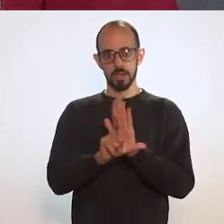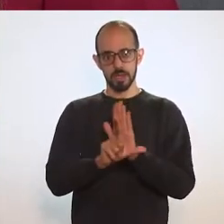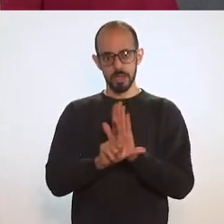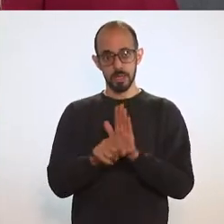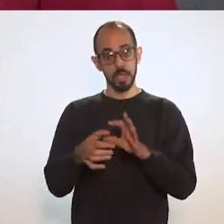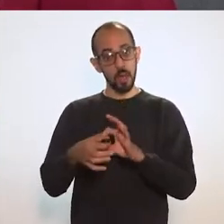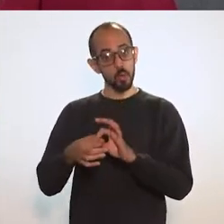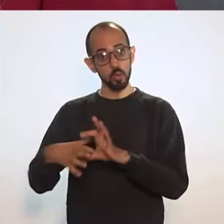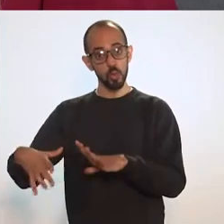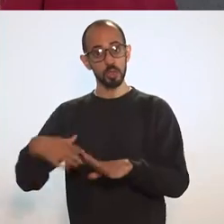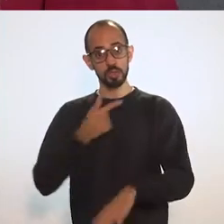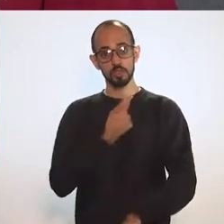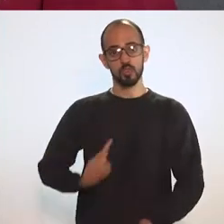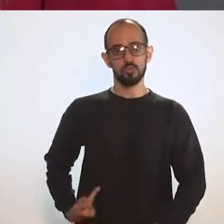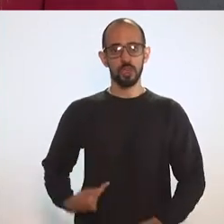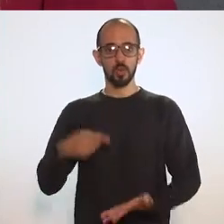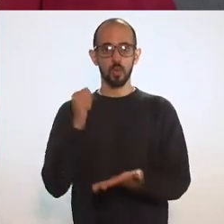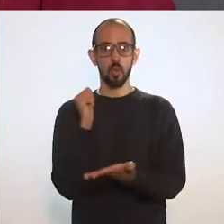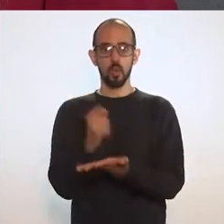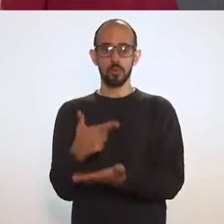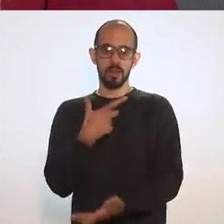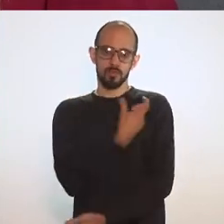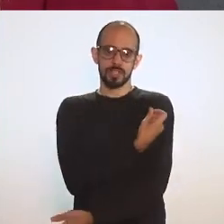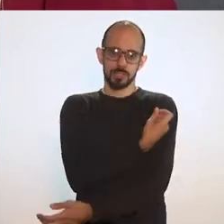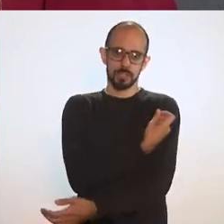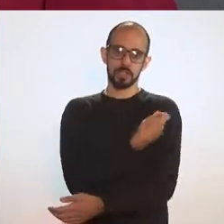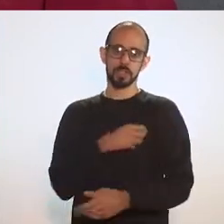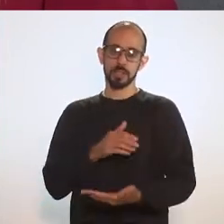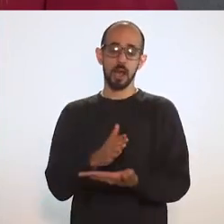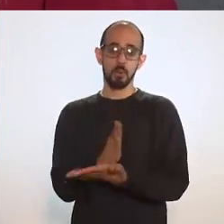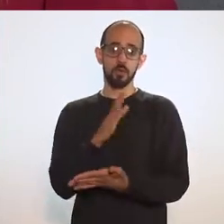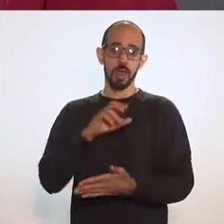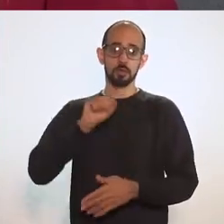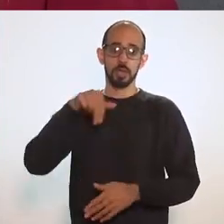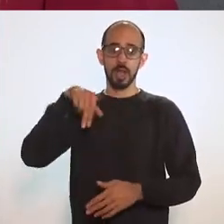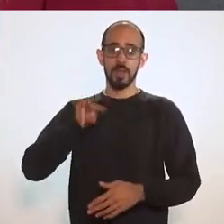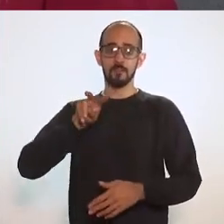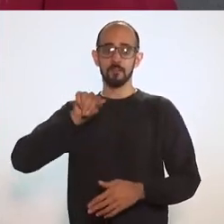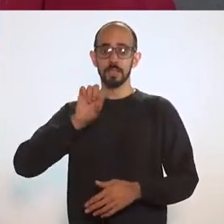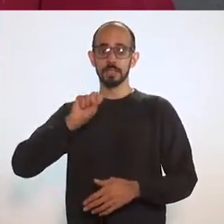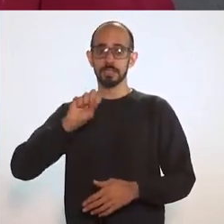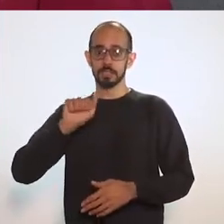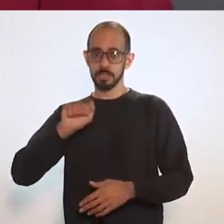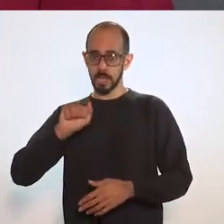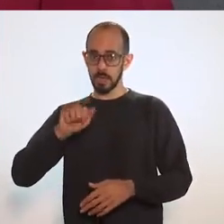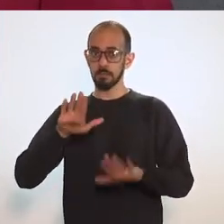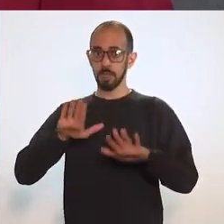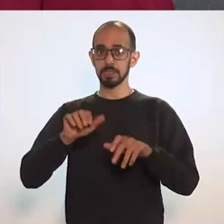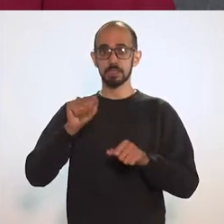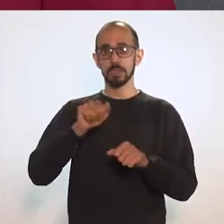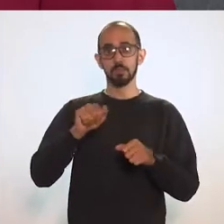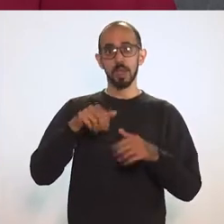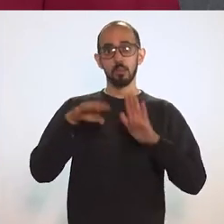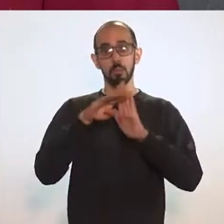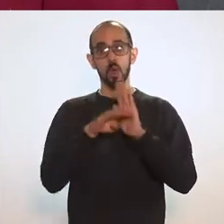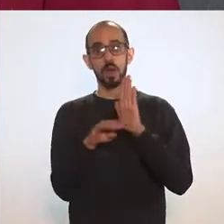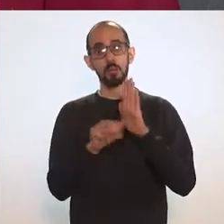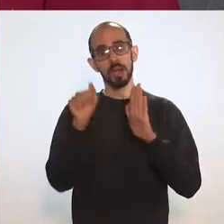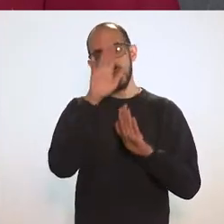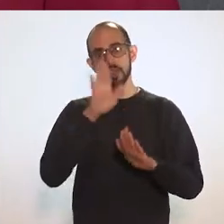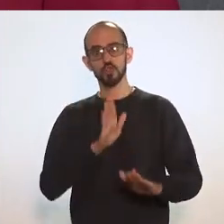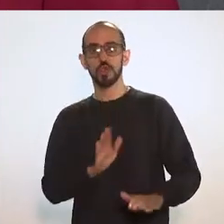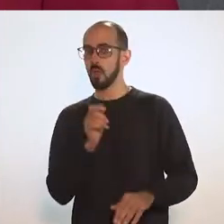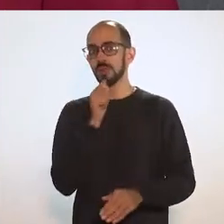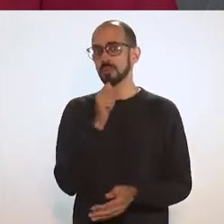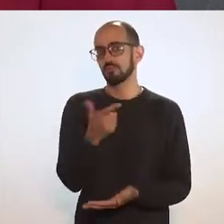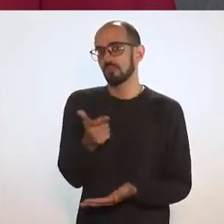a comprar vacinas aprovadas pela Anvisa e não fornecidas pelo Programa Nacional de Imunizações. Participam